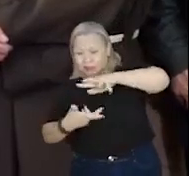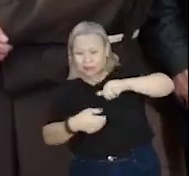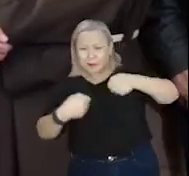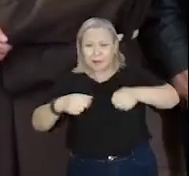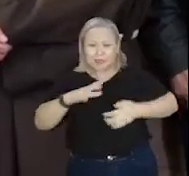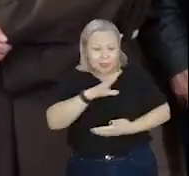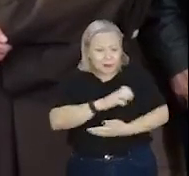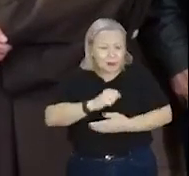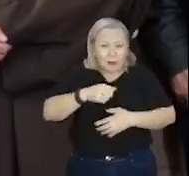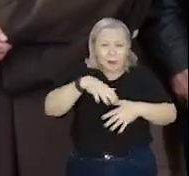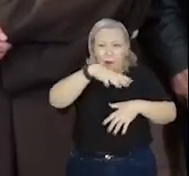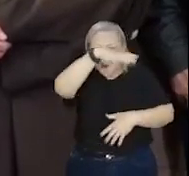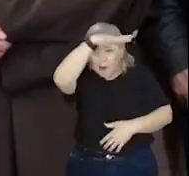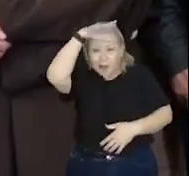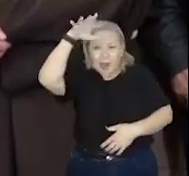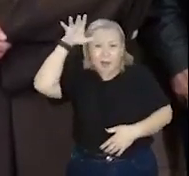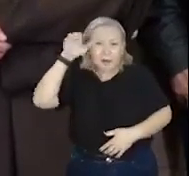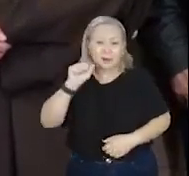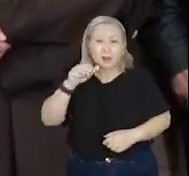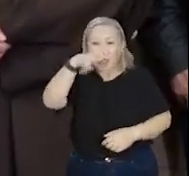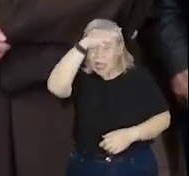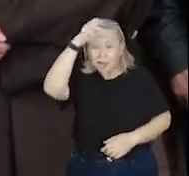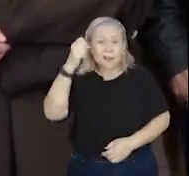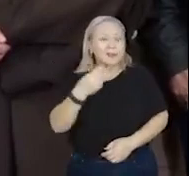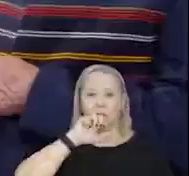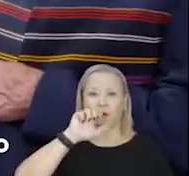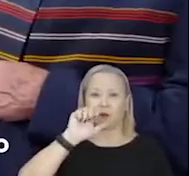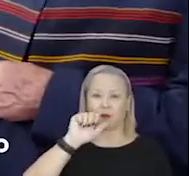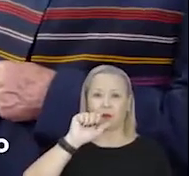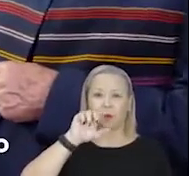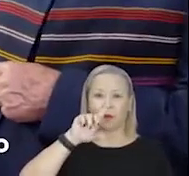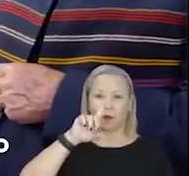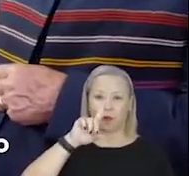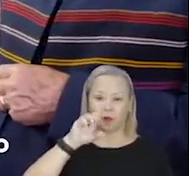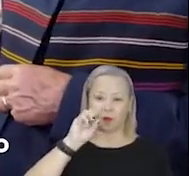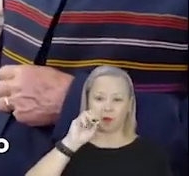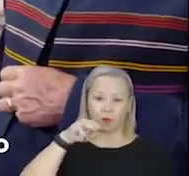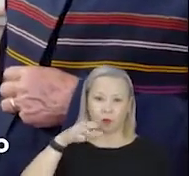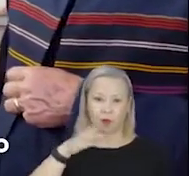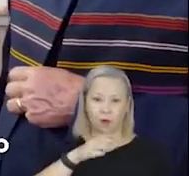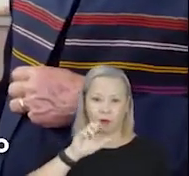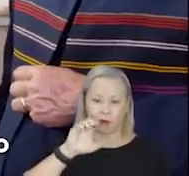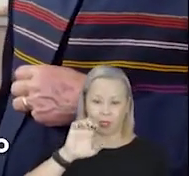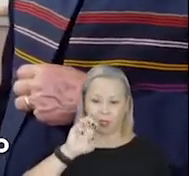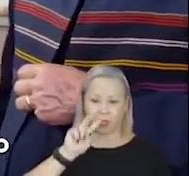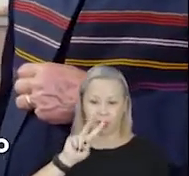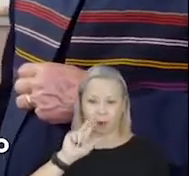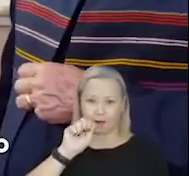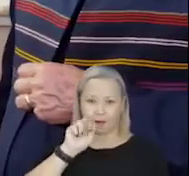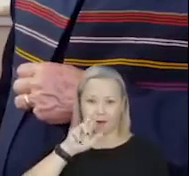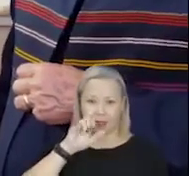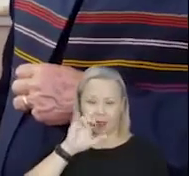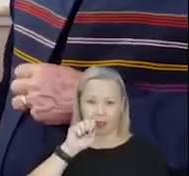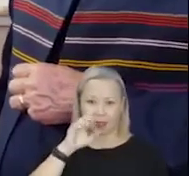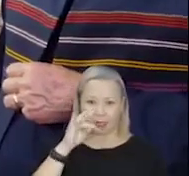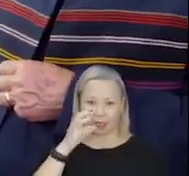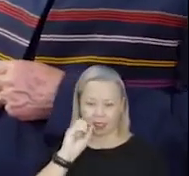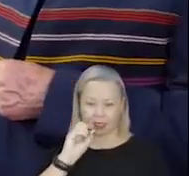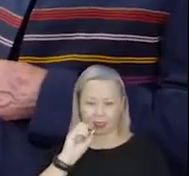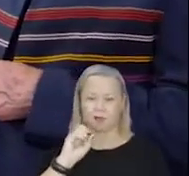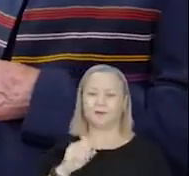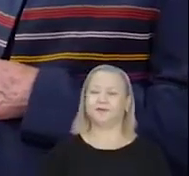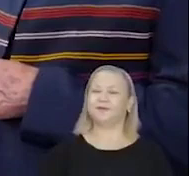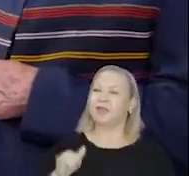e a Amazônia não pode abandonar o planeta terra nunca no Brasil tivemos um ser humano mais